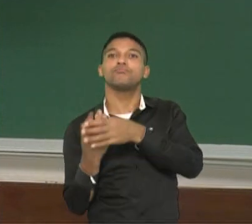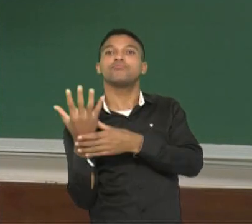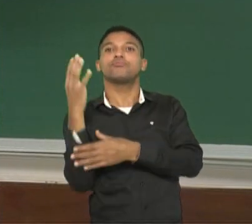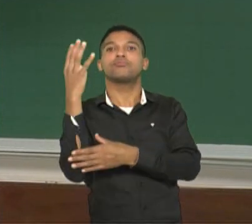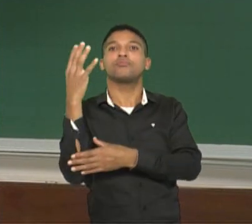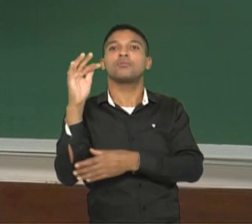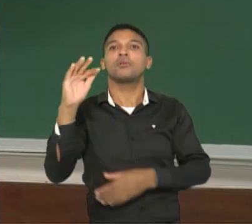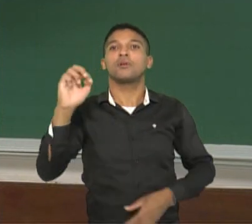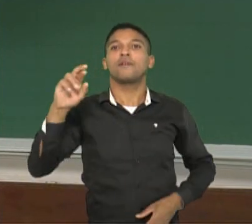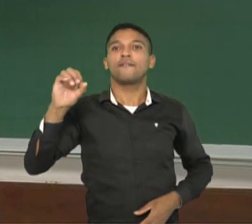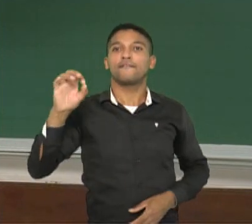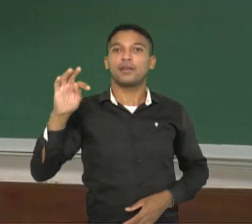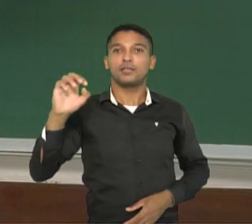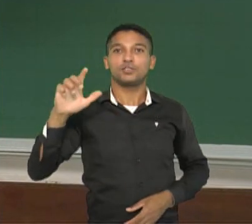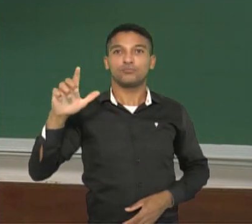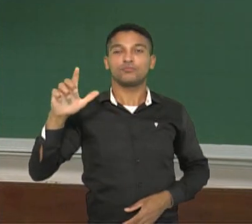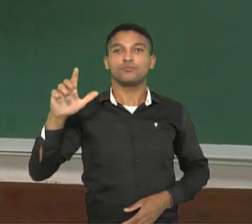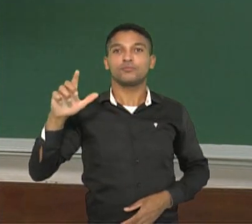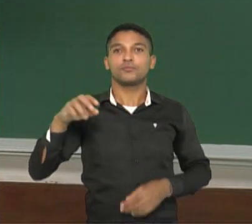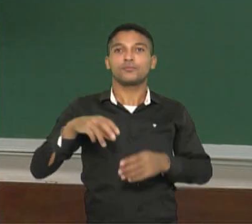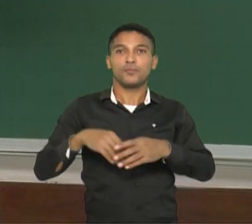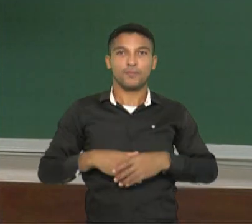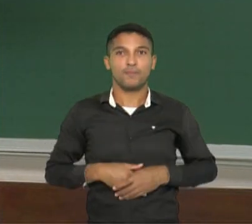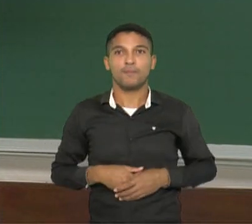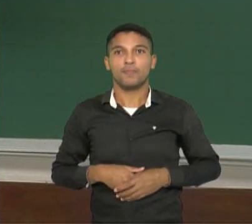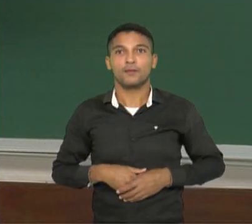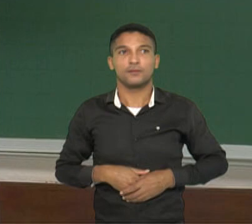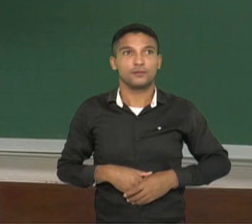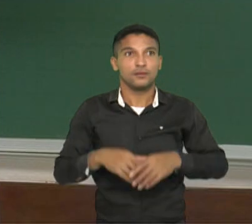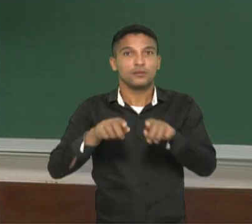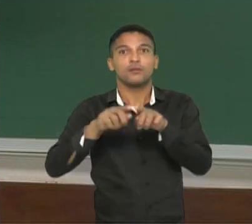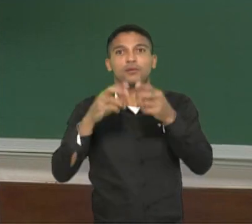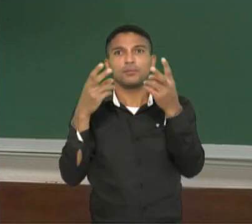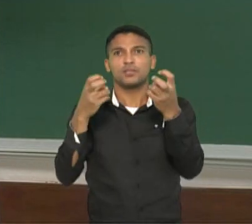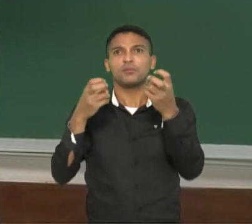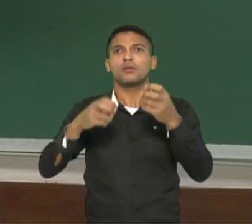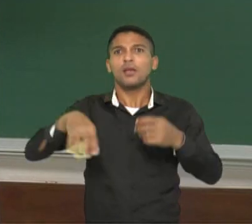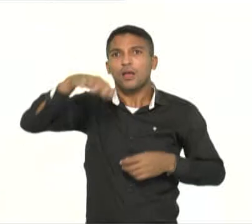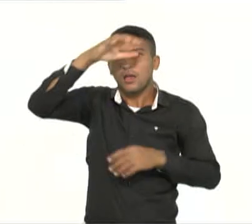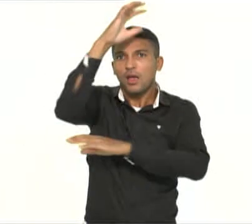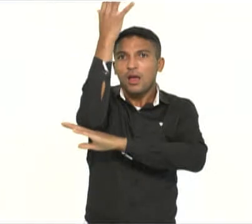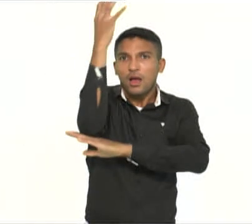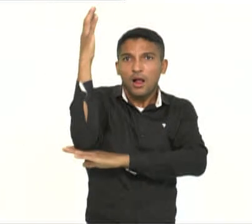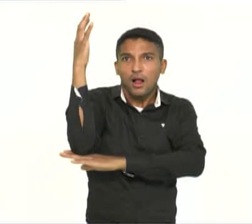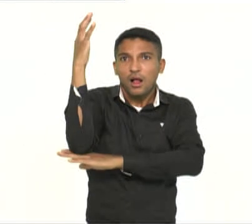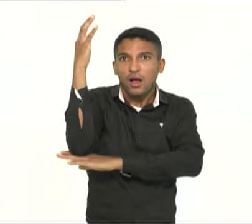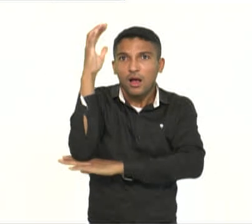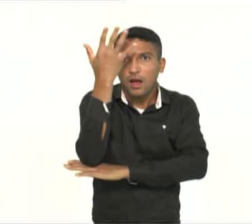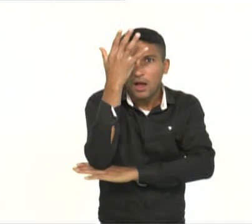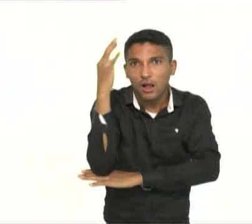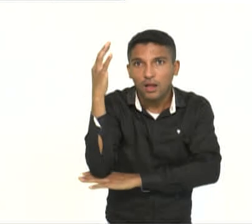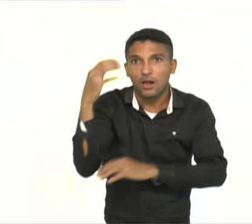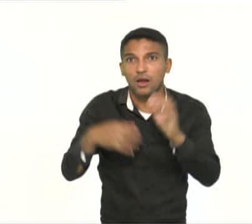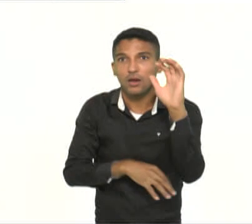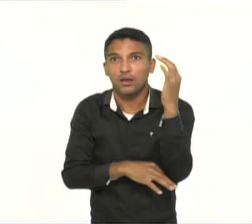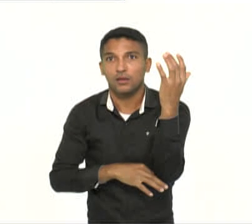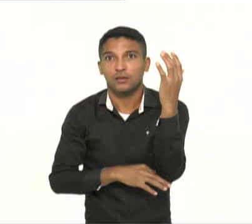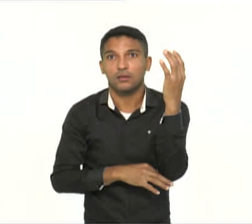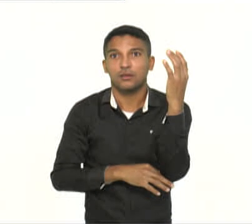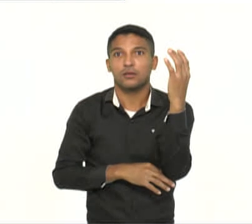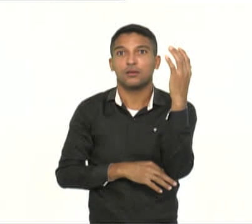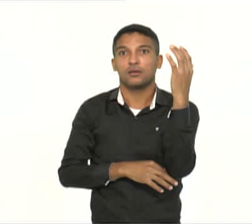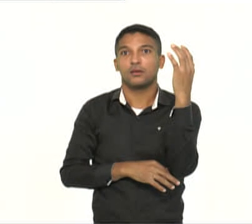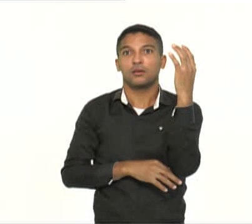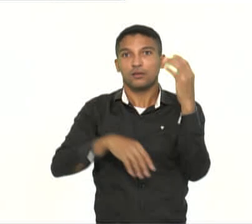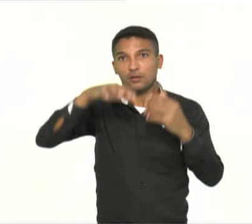processo chamado de lixiviação. Nós também vamos perceber que a Mata Atlântica, principal domínio florestal, apresenta um substrato